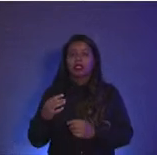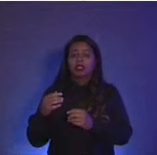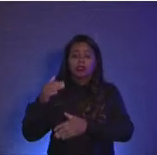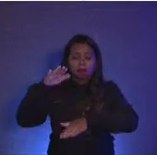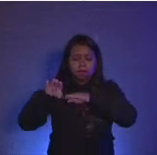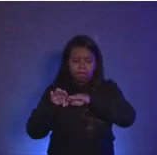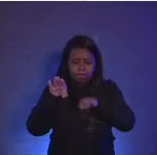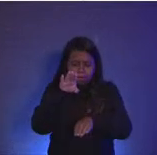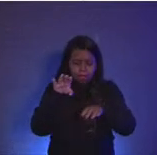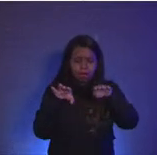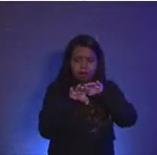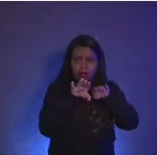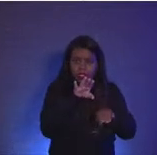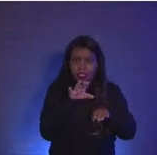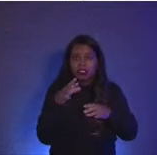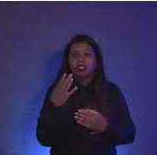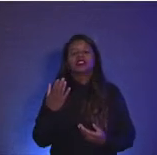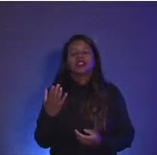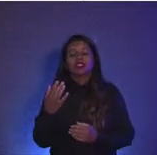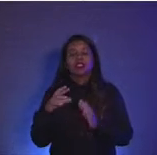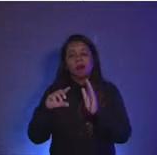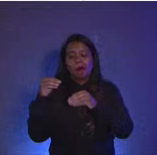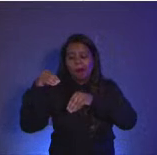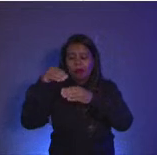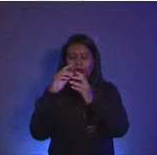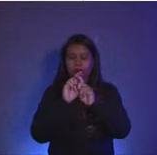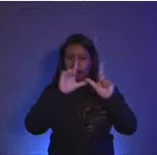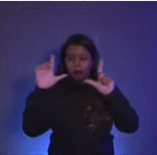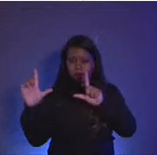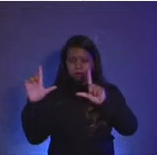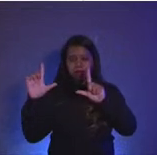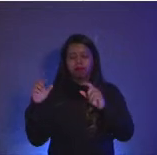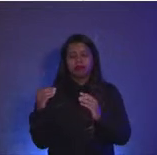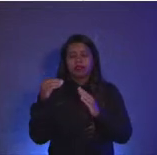desigual nas inserções de propaganda eleitoral. A gente transcreveu em poucas horas,